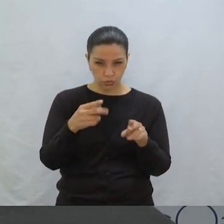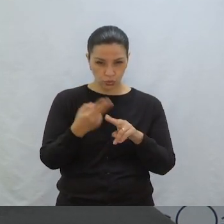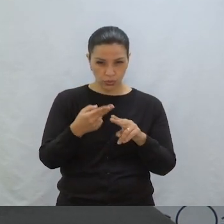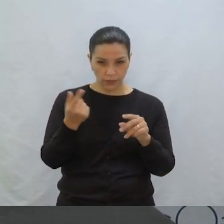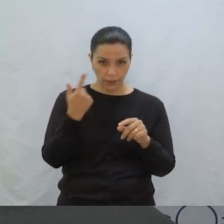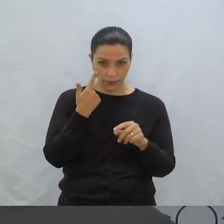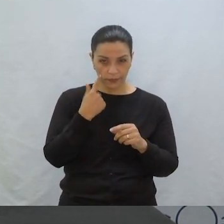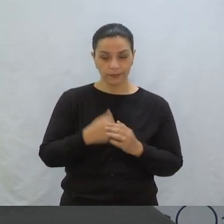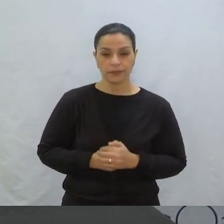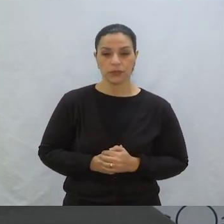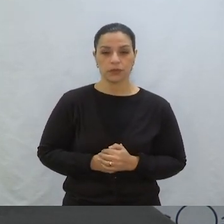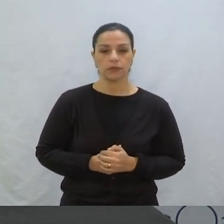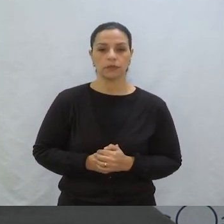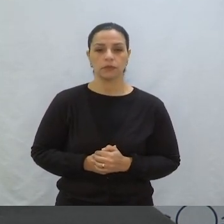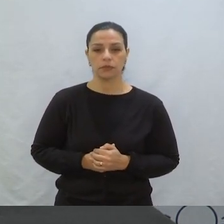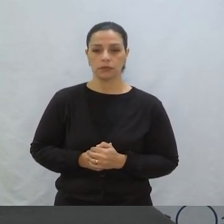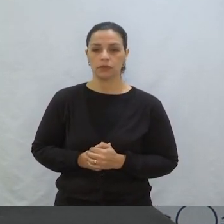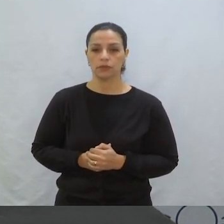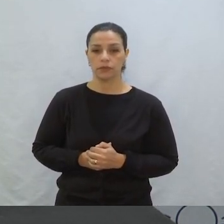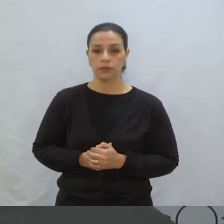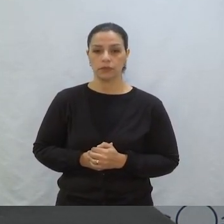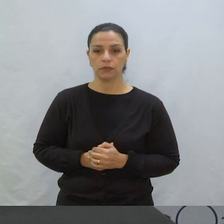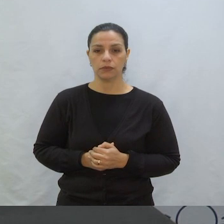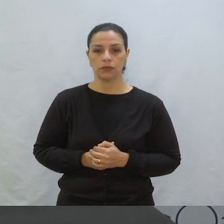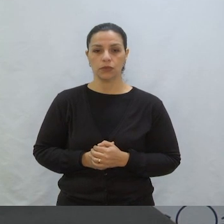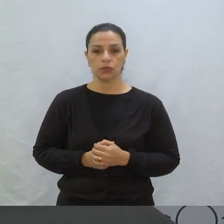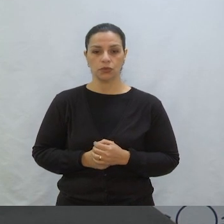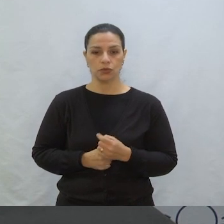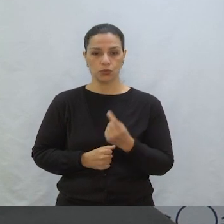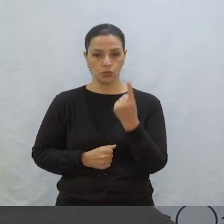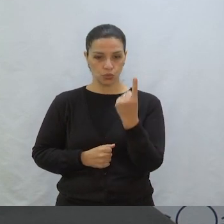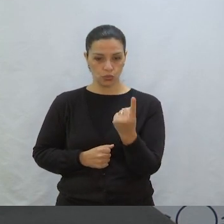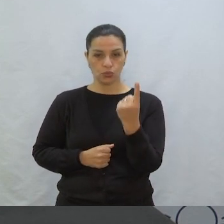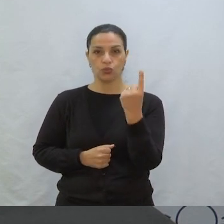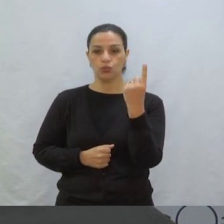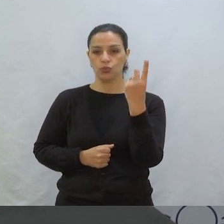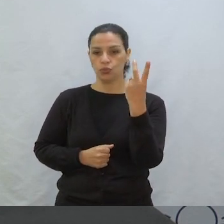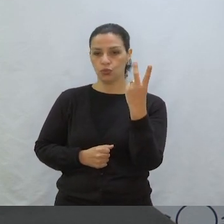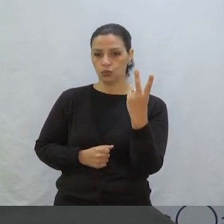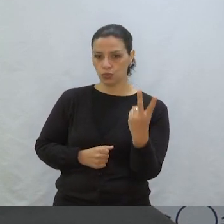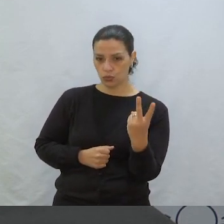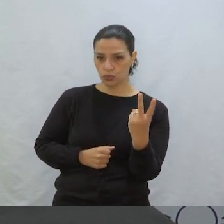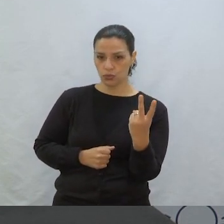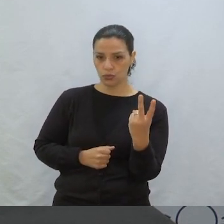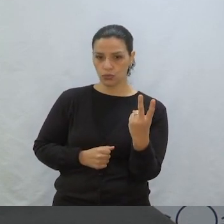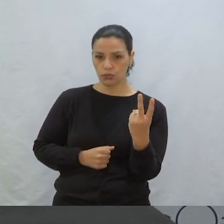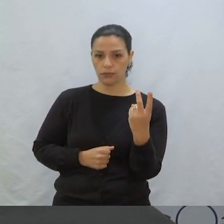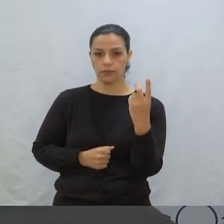fazer juntos aqui usando as nossas mãos? Ó, 4 mais 2. 1,